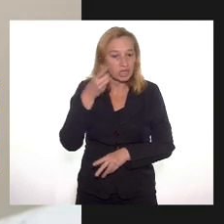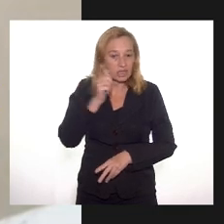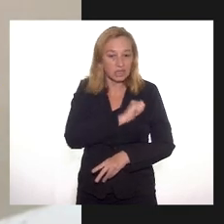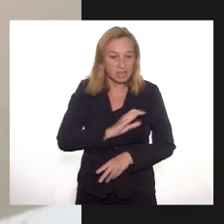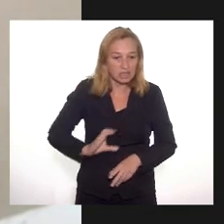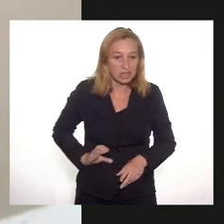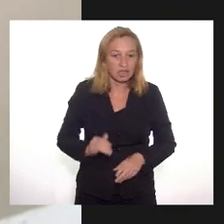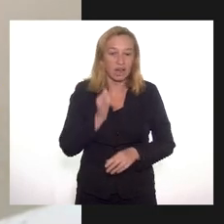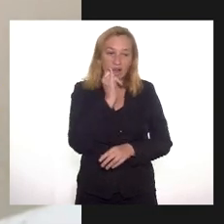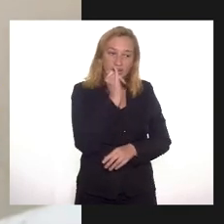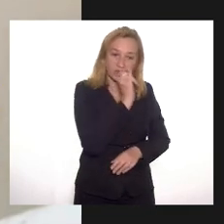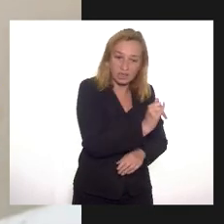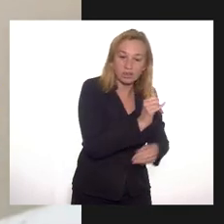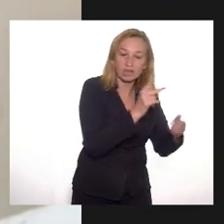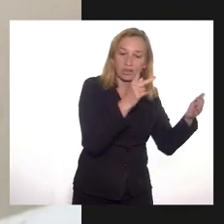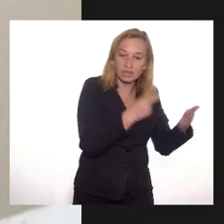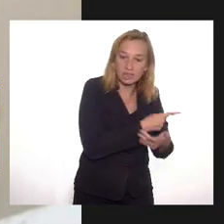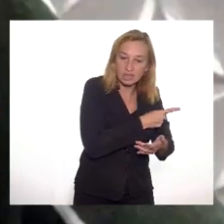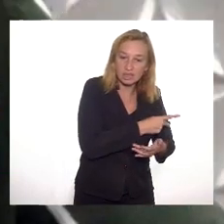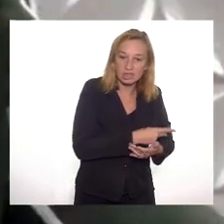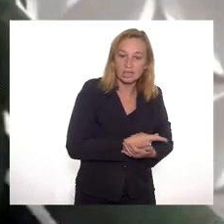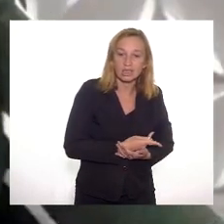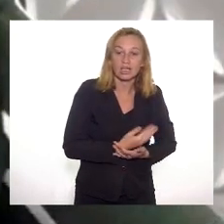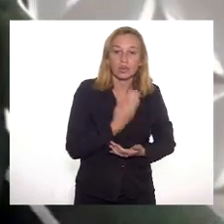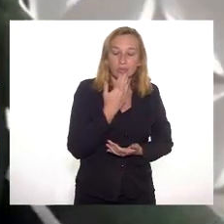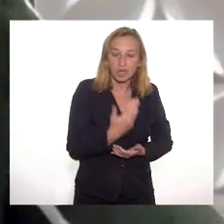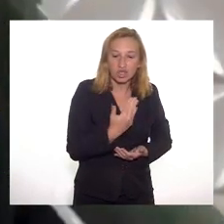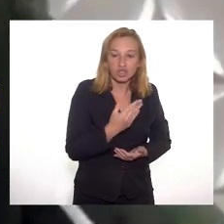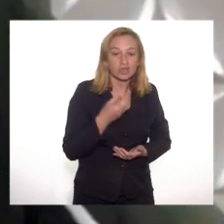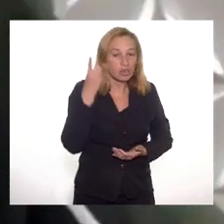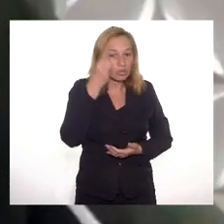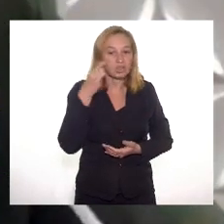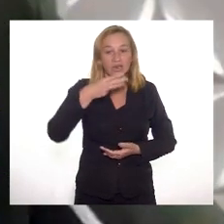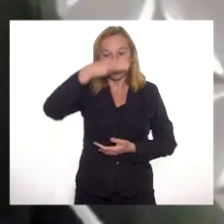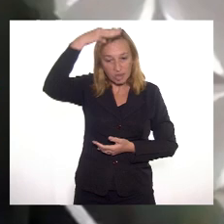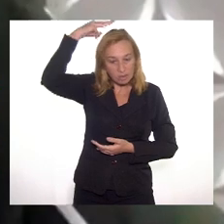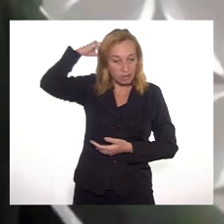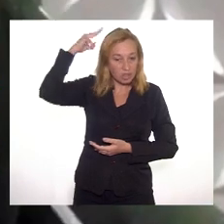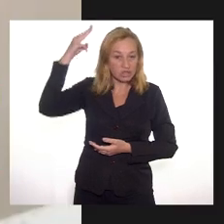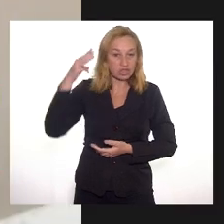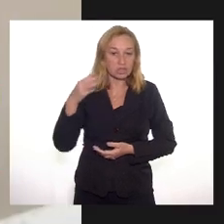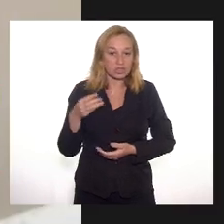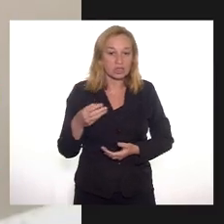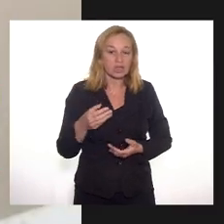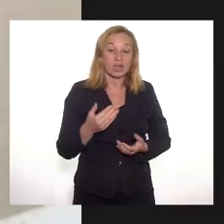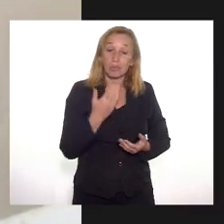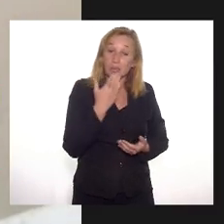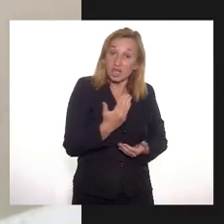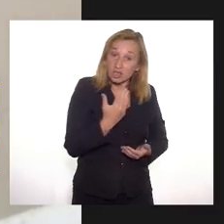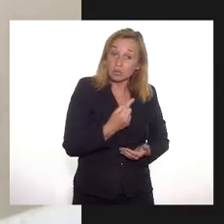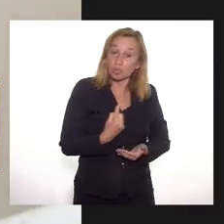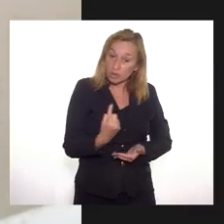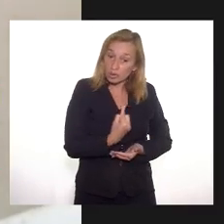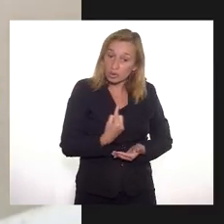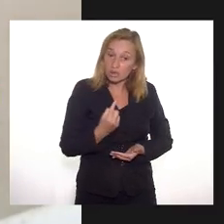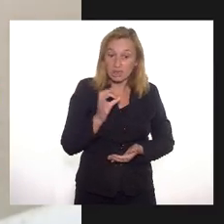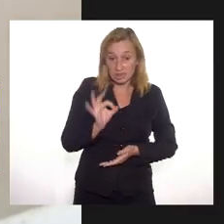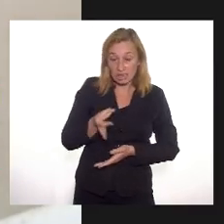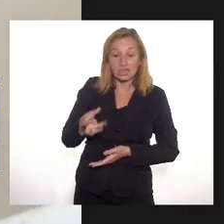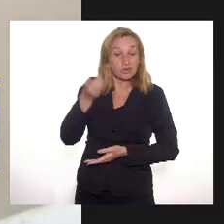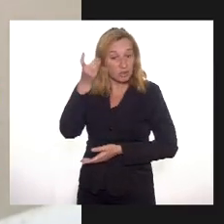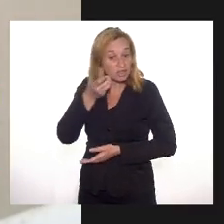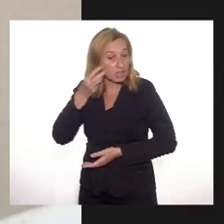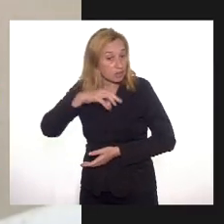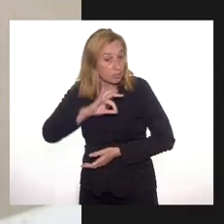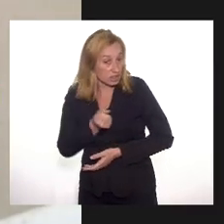Siriano, comuniquei o que estava acontecendo e pedi para o deputado Márcio Pacheco tentar interceder, certo, deputado Marta Rocha?